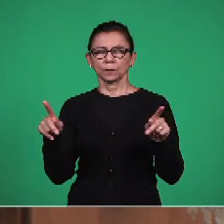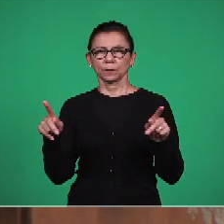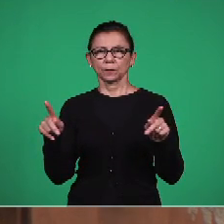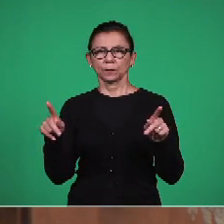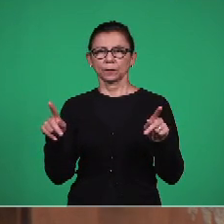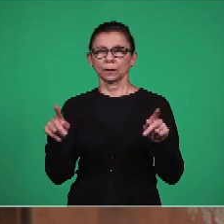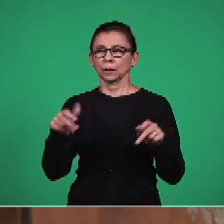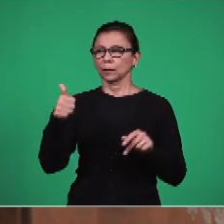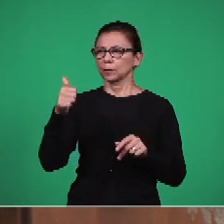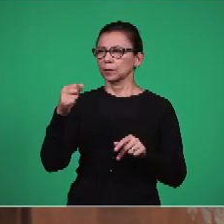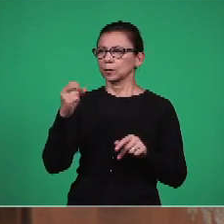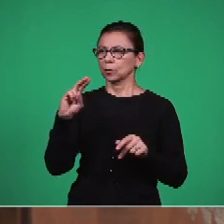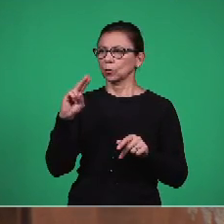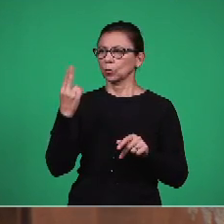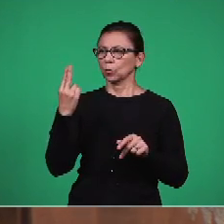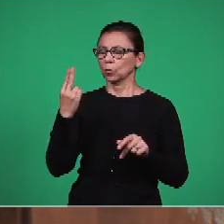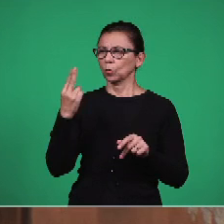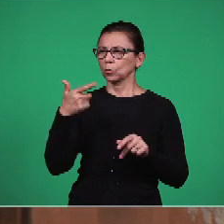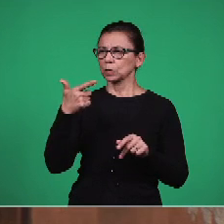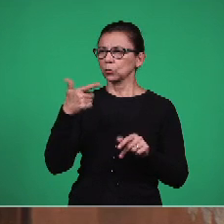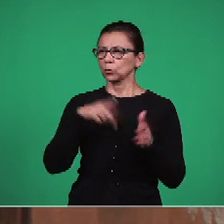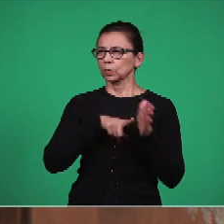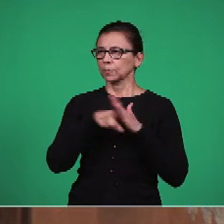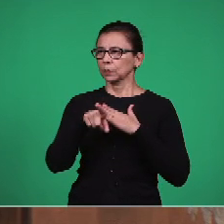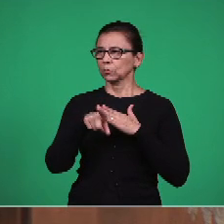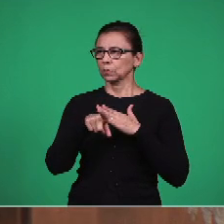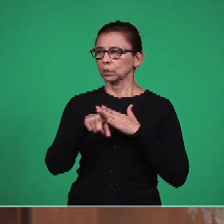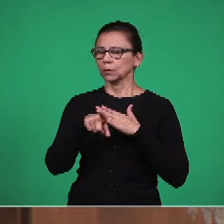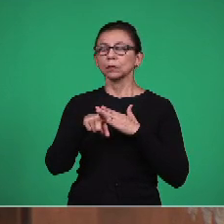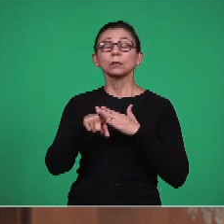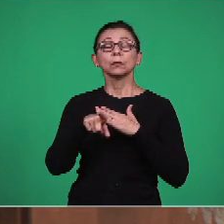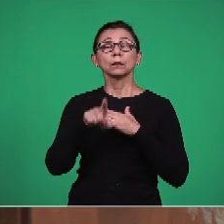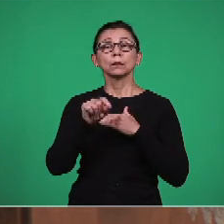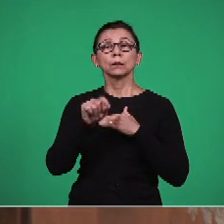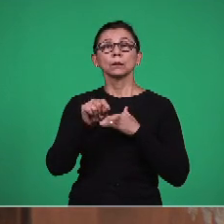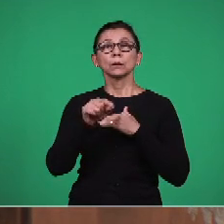primeira pergunta. A segunda, né? Essa primeira foi aquela da vigilância, oração e vigilância.